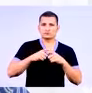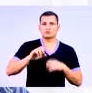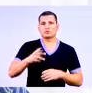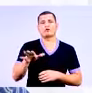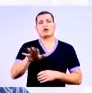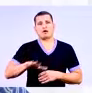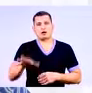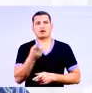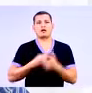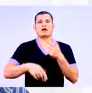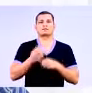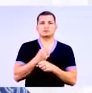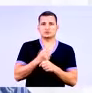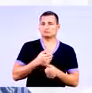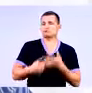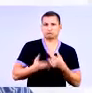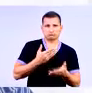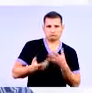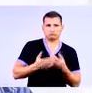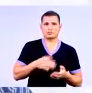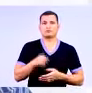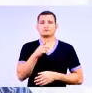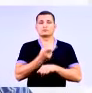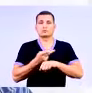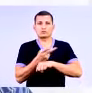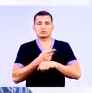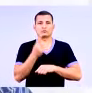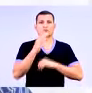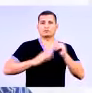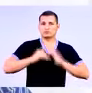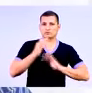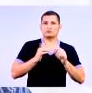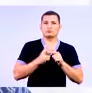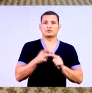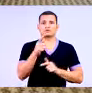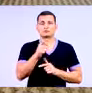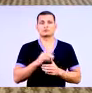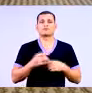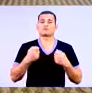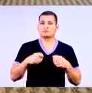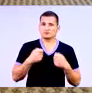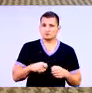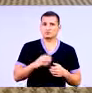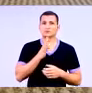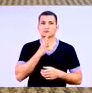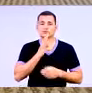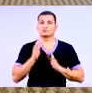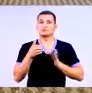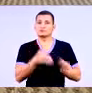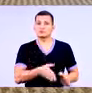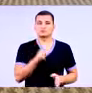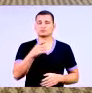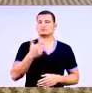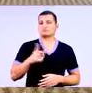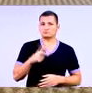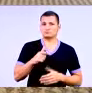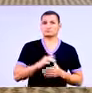área administrativa, seja qual for a área. Se você procura um profissional é porque você realmente necessita de um conhecimento específico que você não